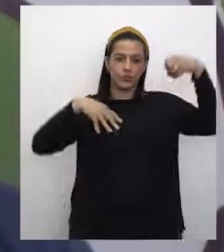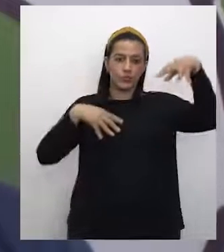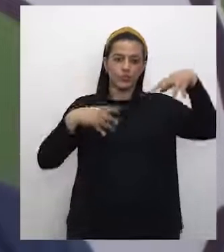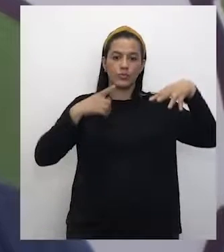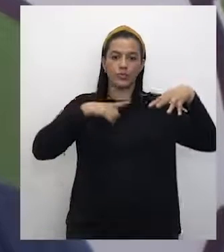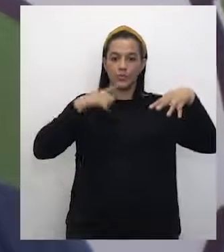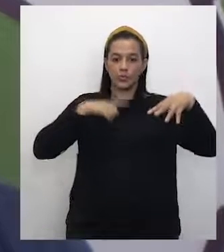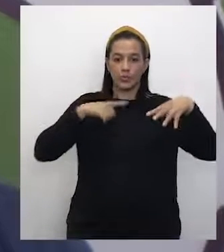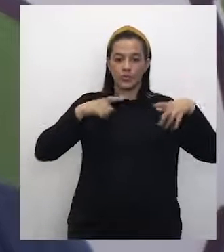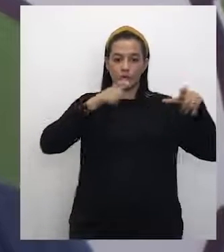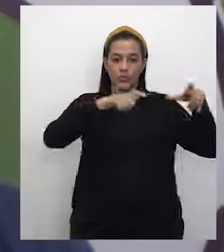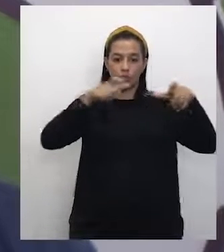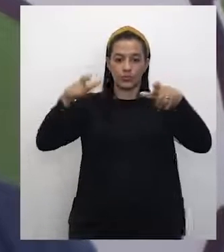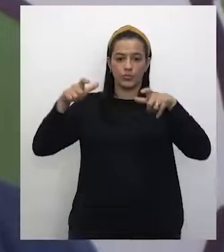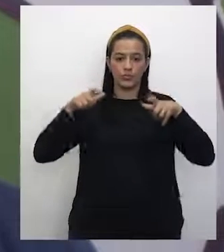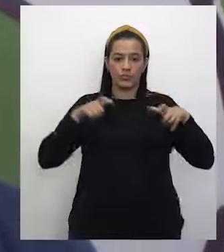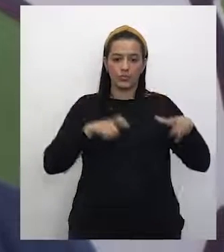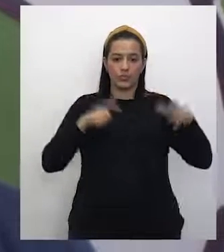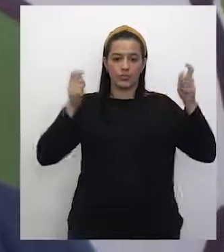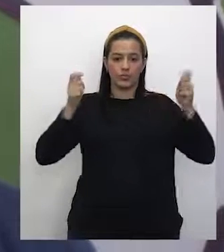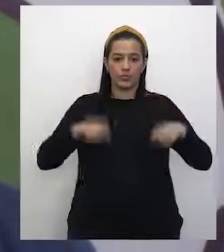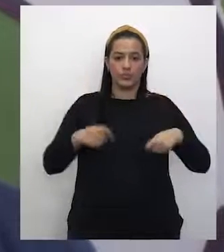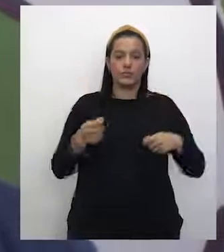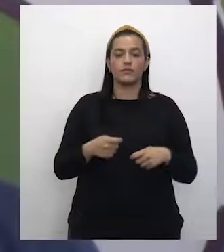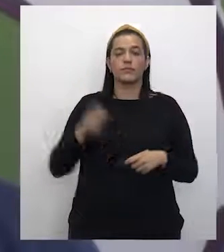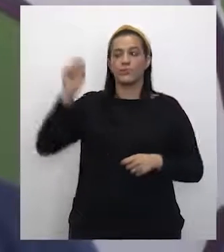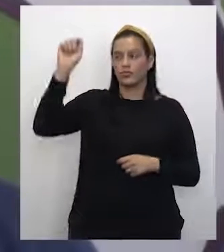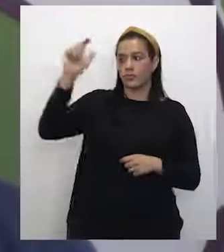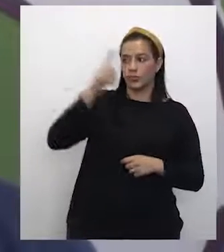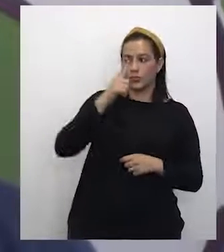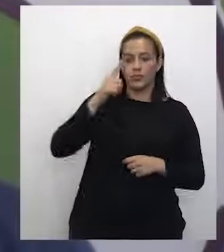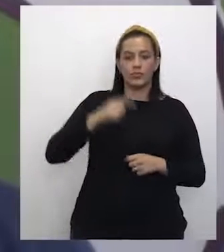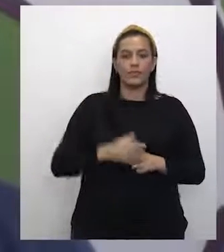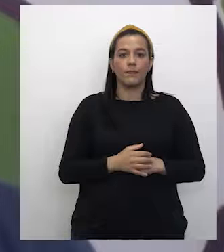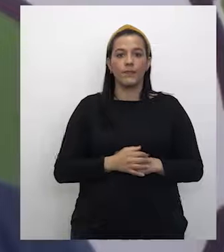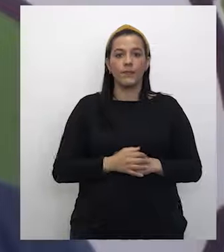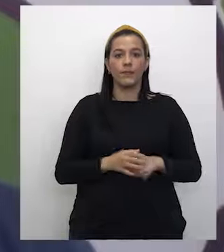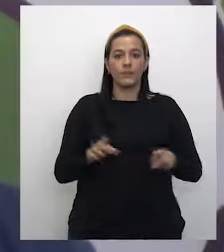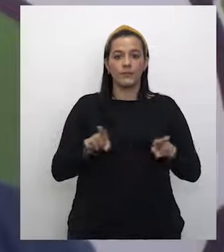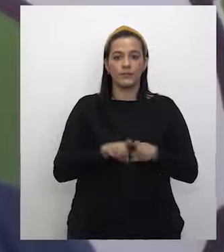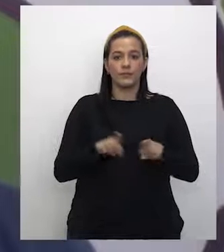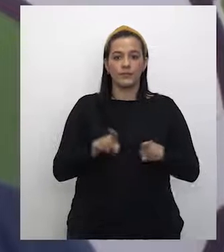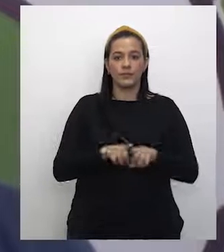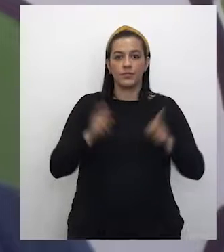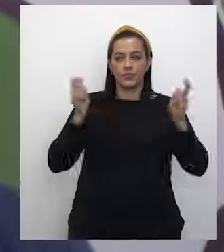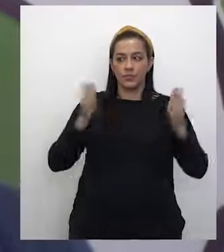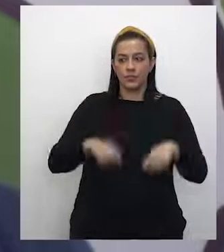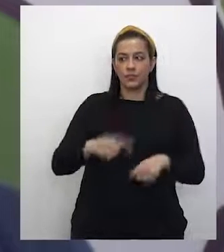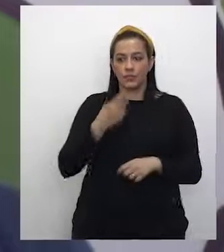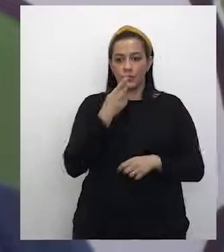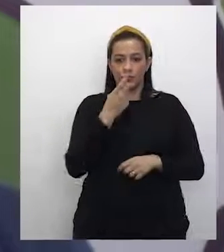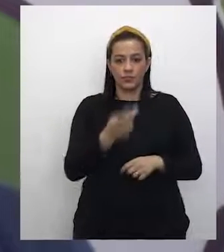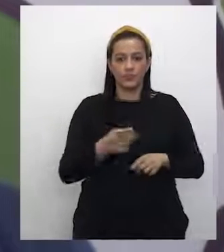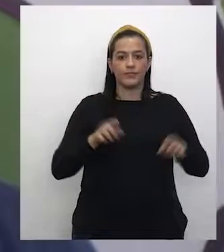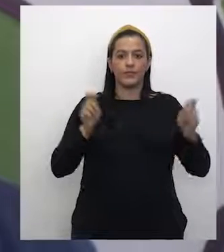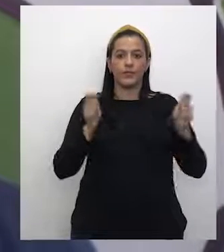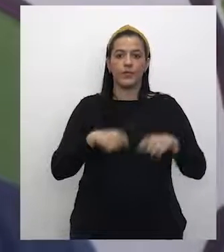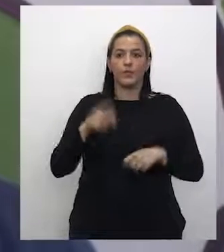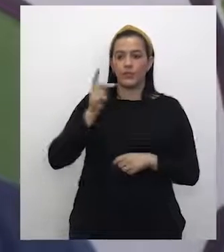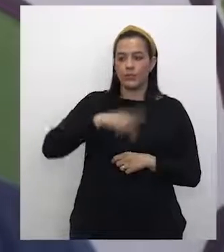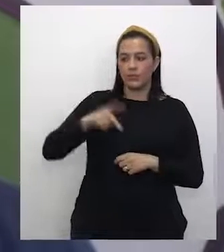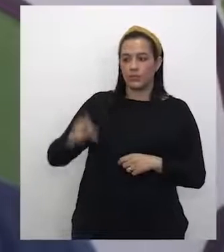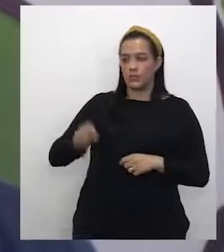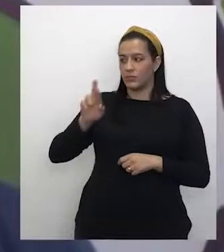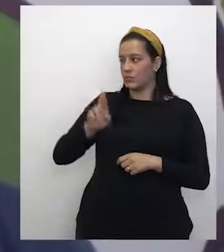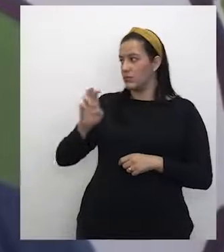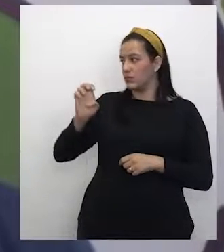nós falamos muito hoje de energia solar, mas existe, como nós comentamos também, o professor Renan, de